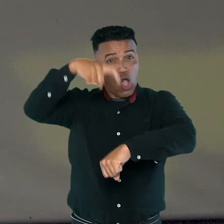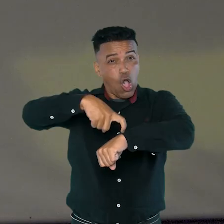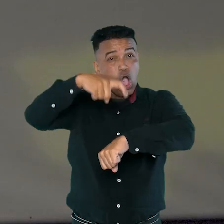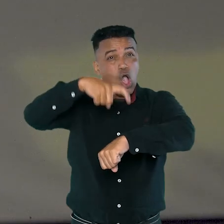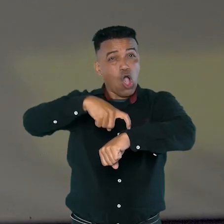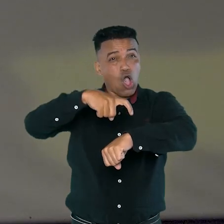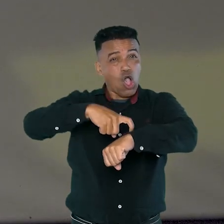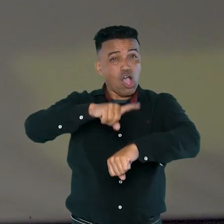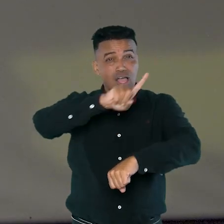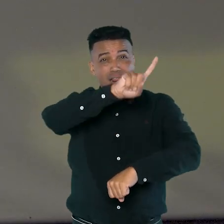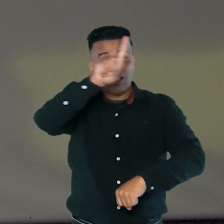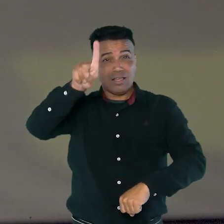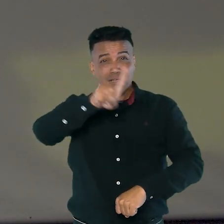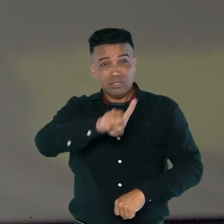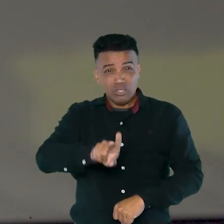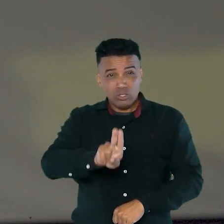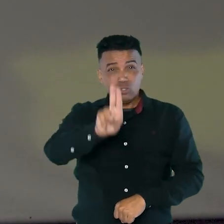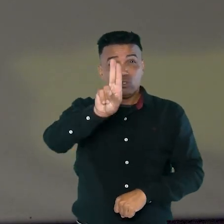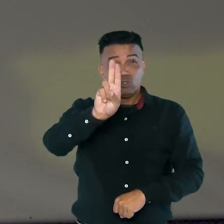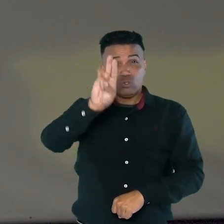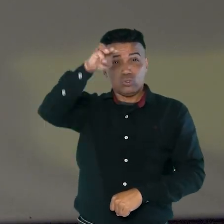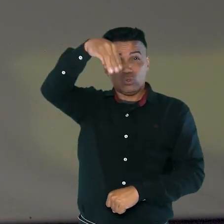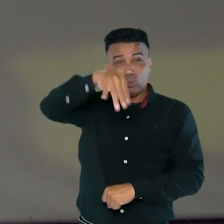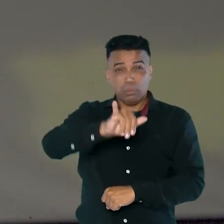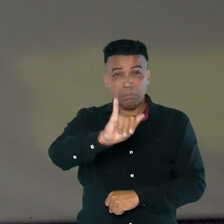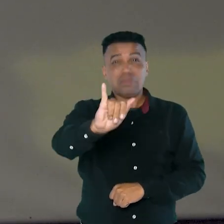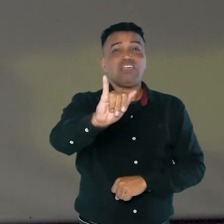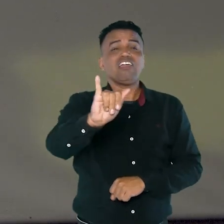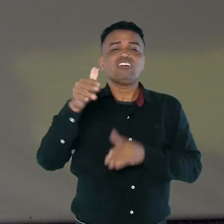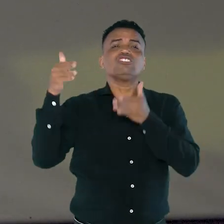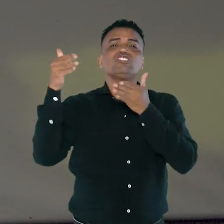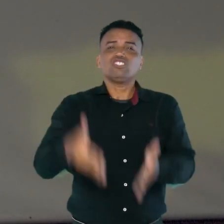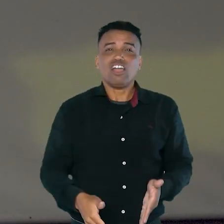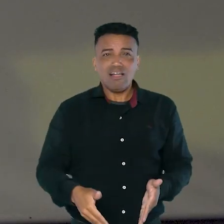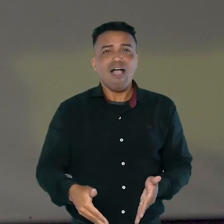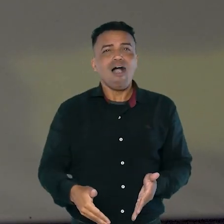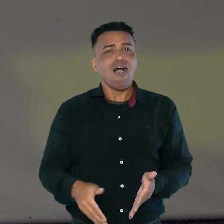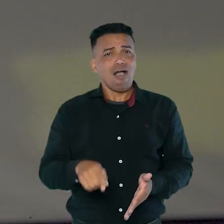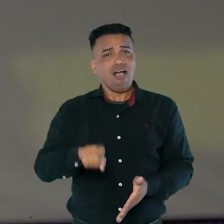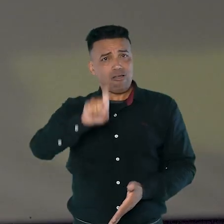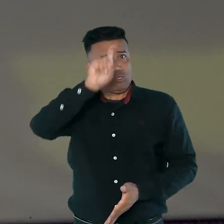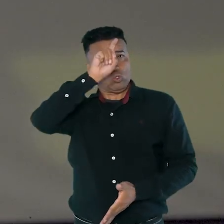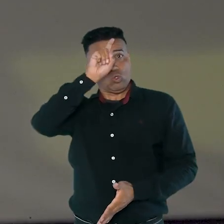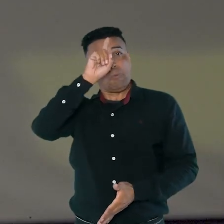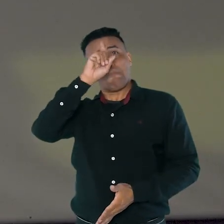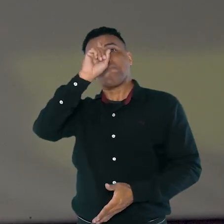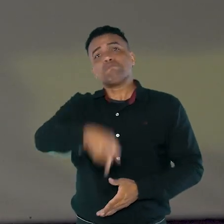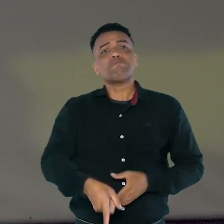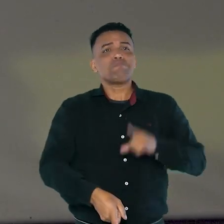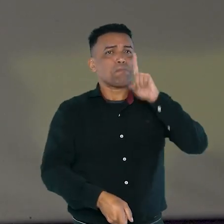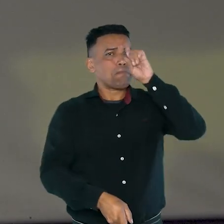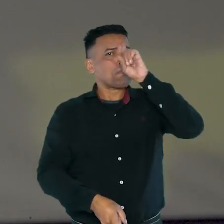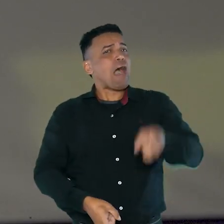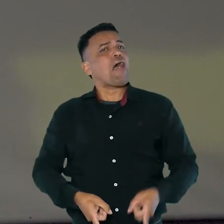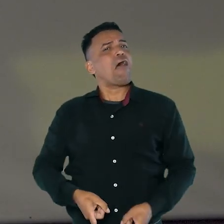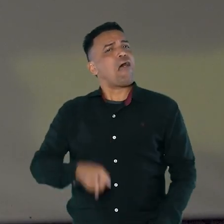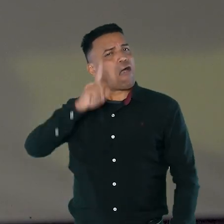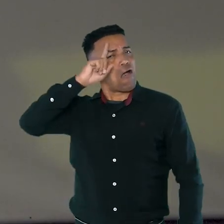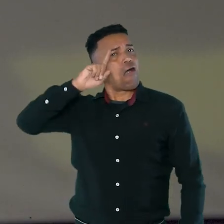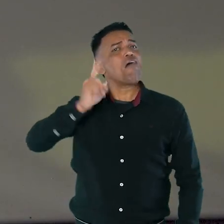o zumbi chega, zumbi é quem manda.